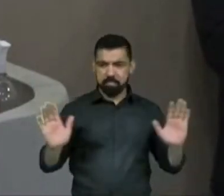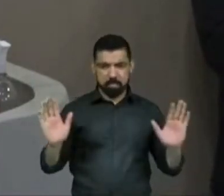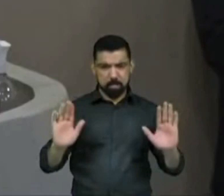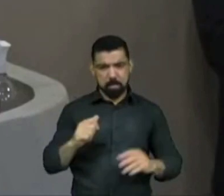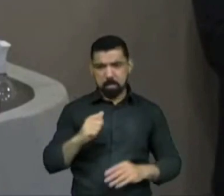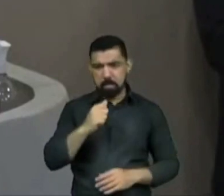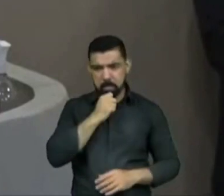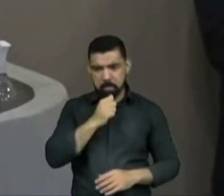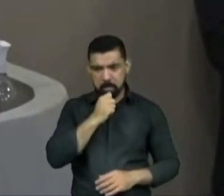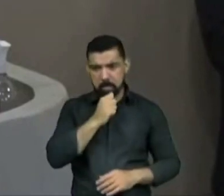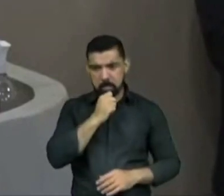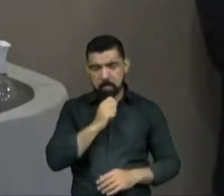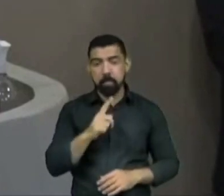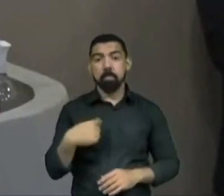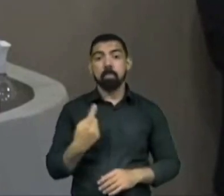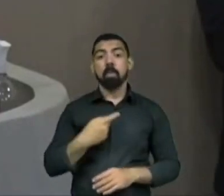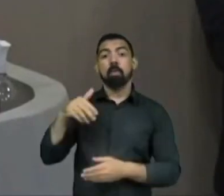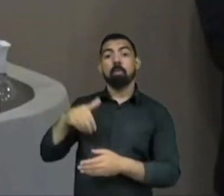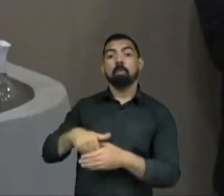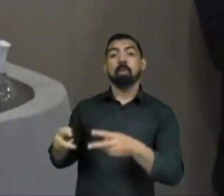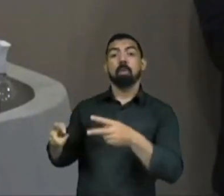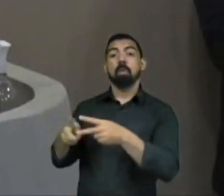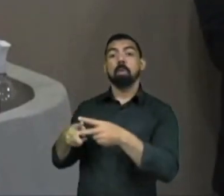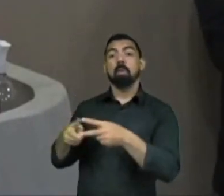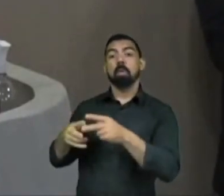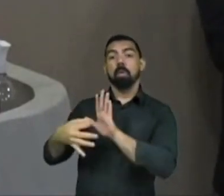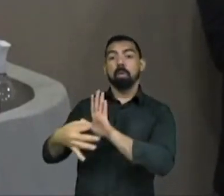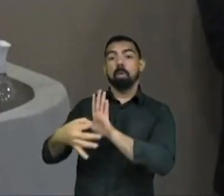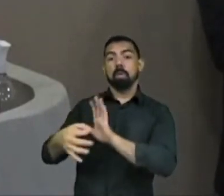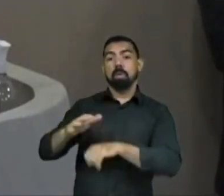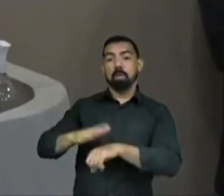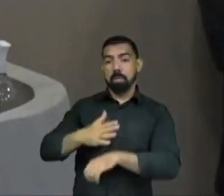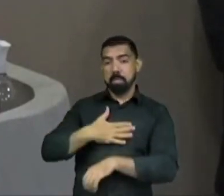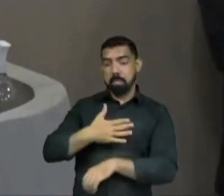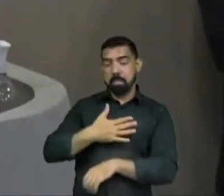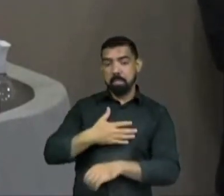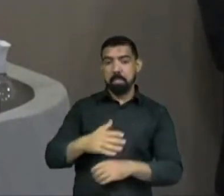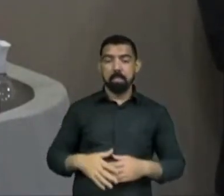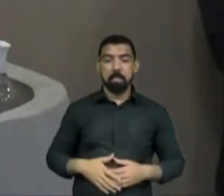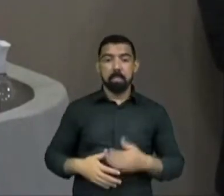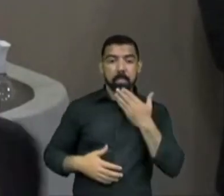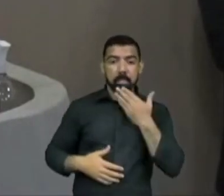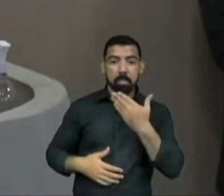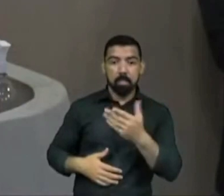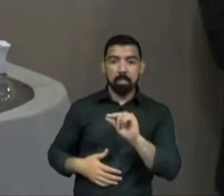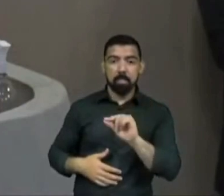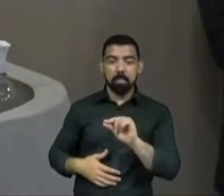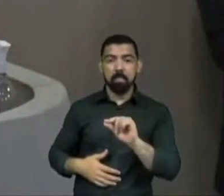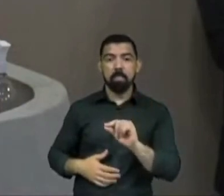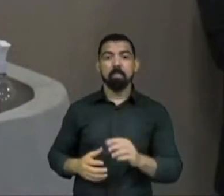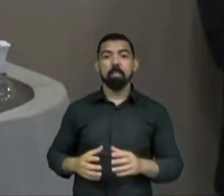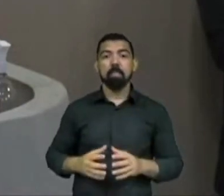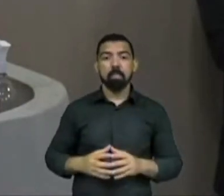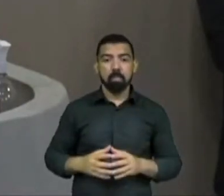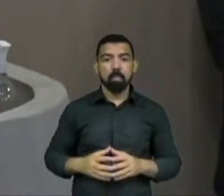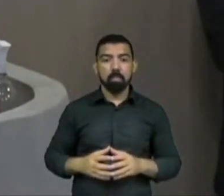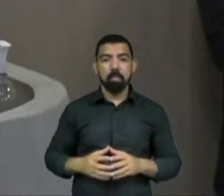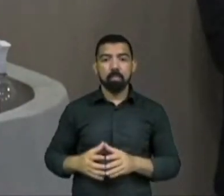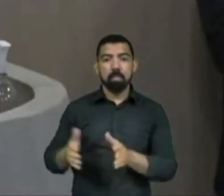estamos votando 2 requerimentos de minha autoria, solicitando apenas